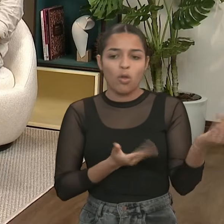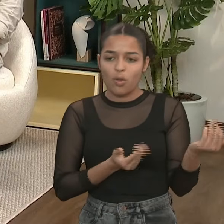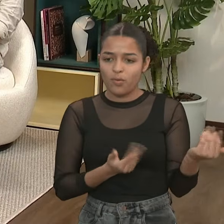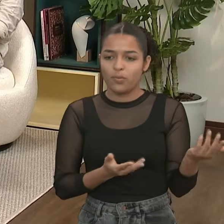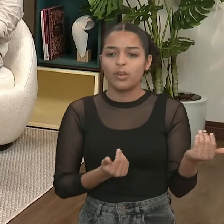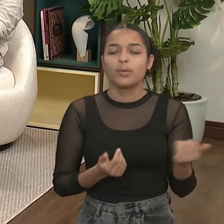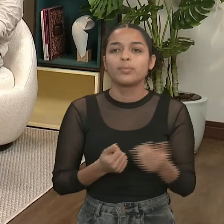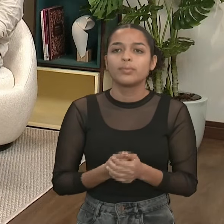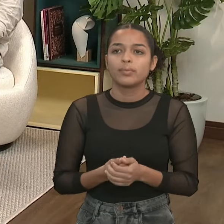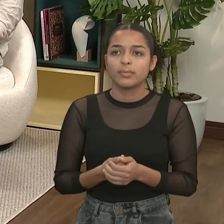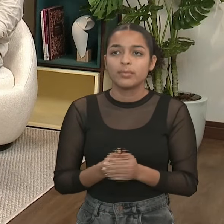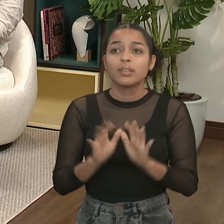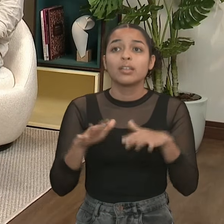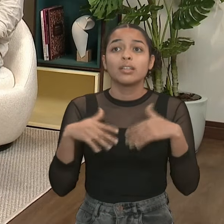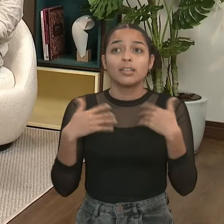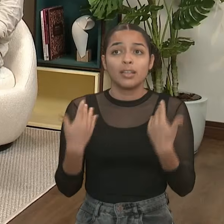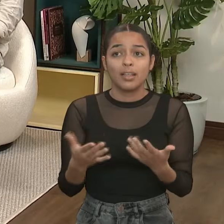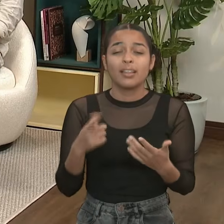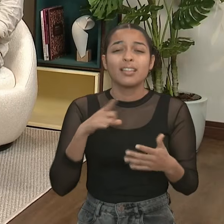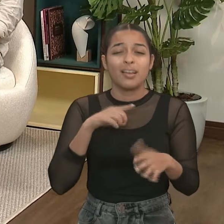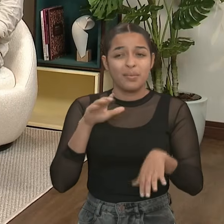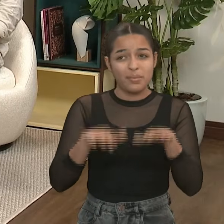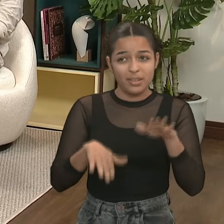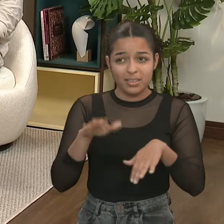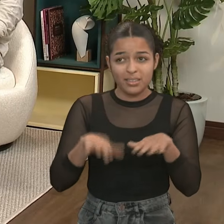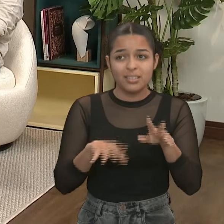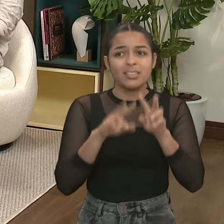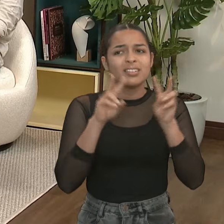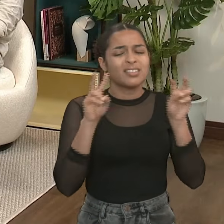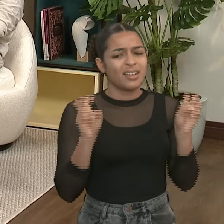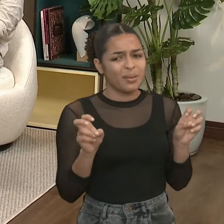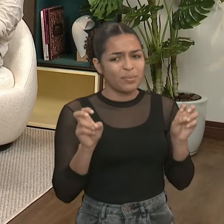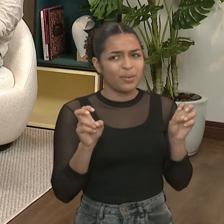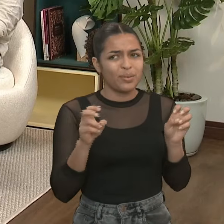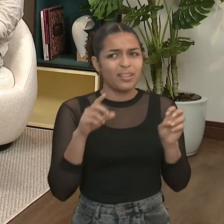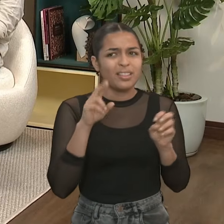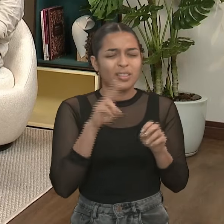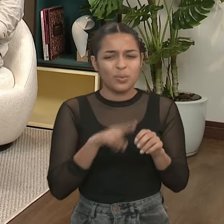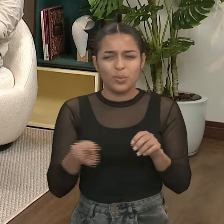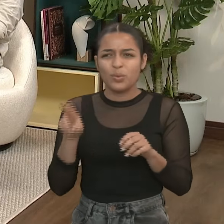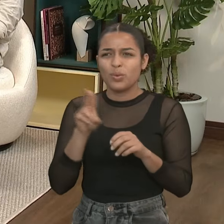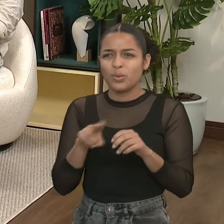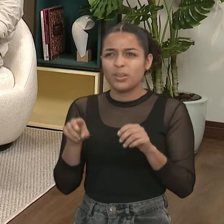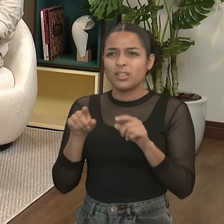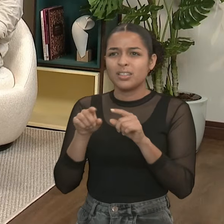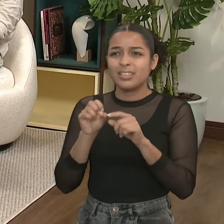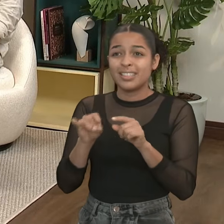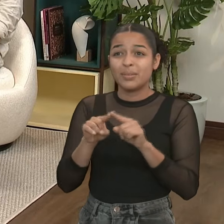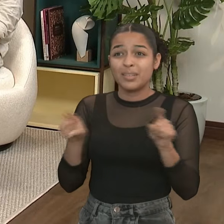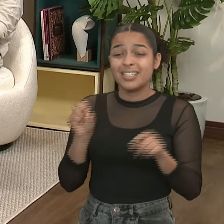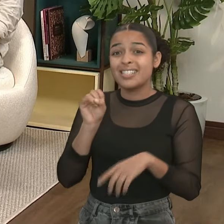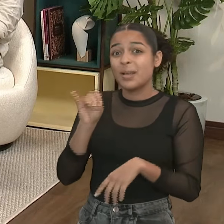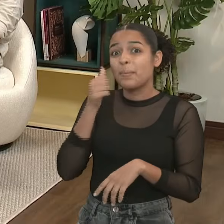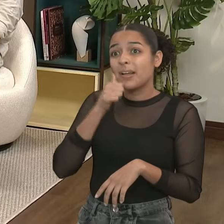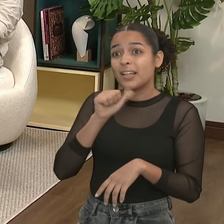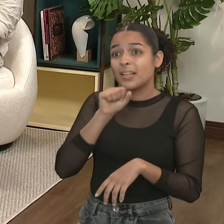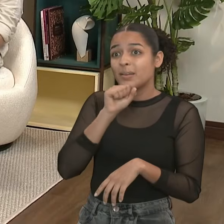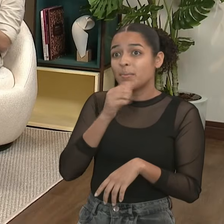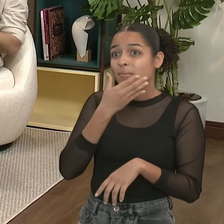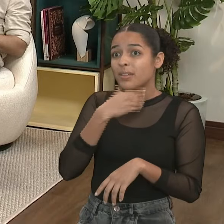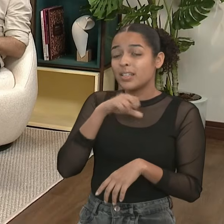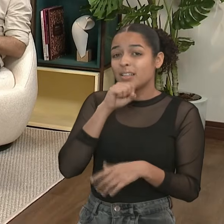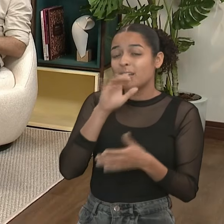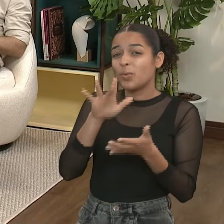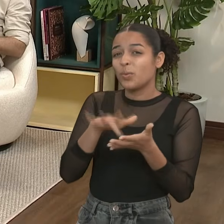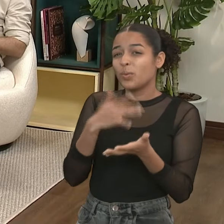criança usando, mas existe um prejuízo também quando os pais utilizam essas telas na frente dos filhos, muitas